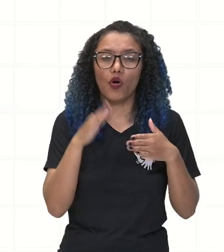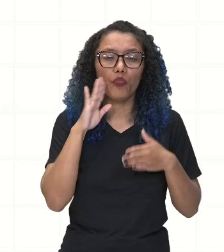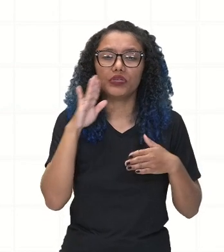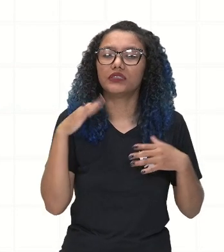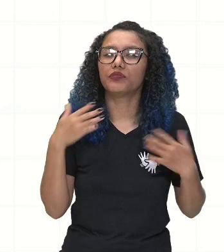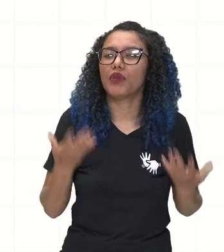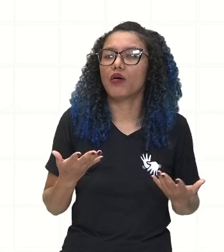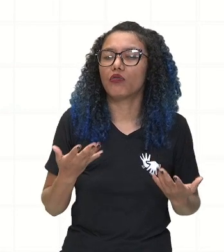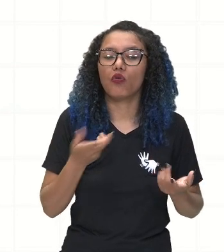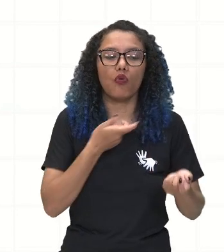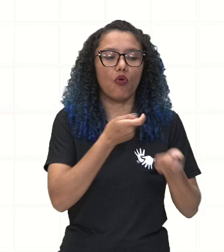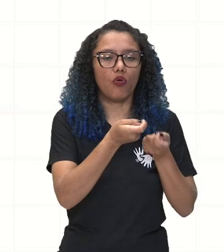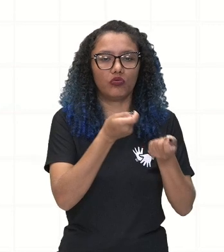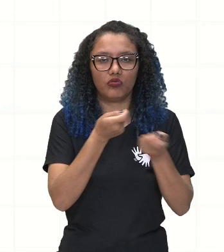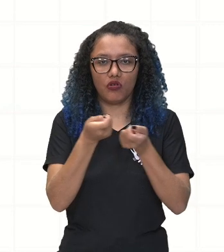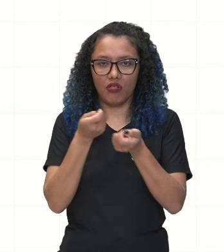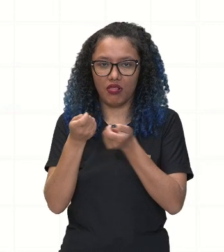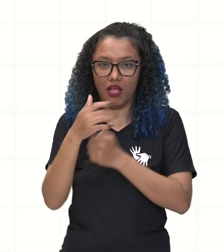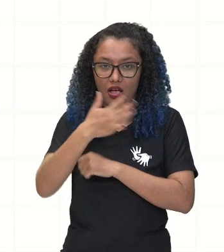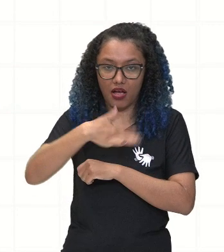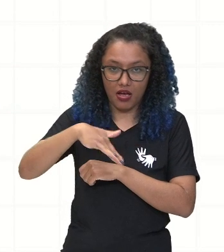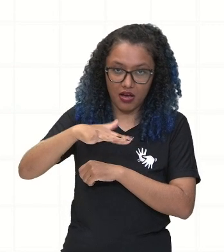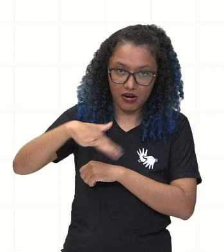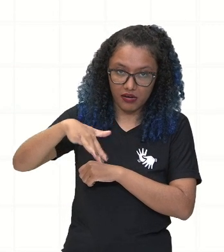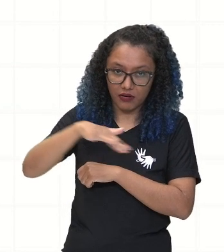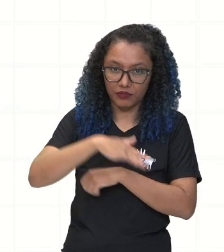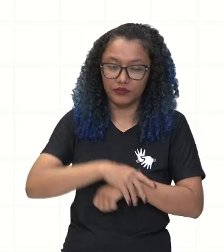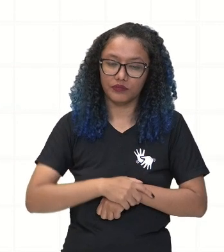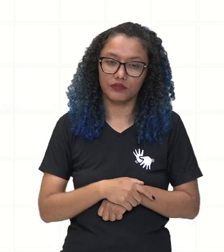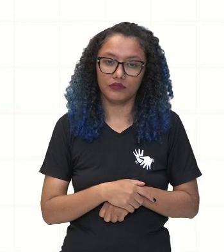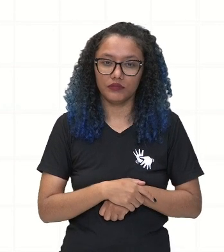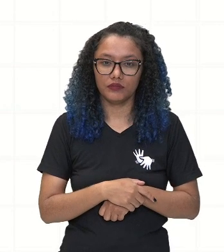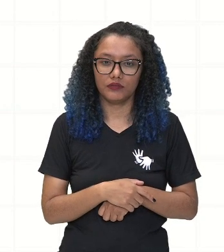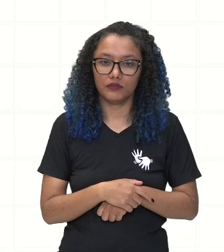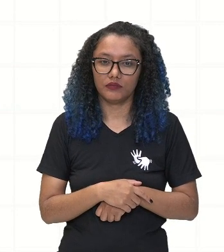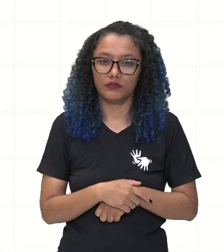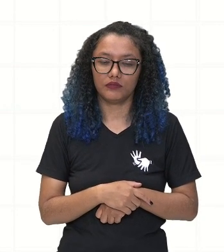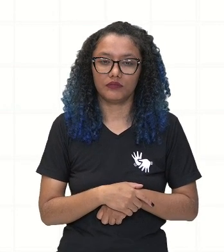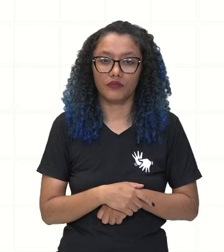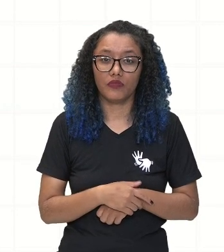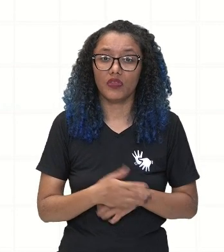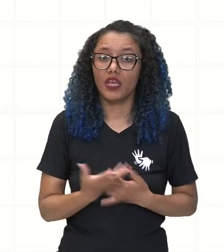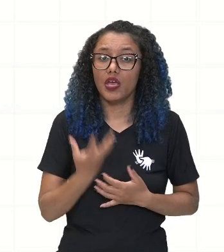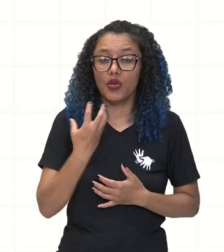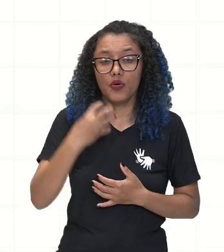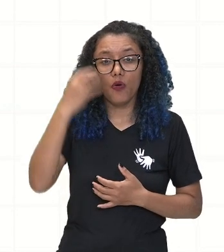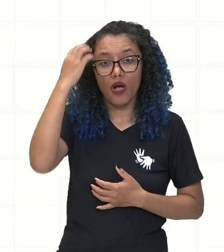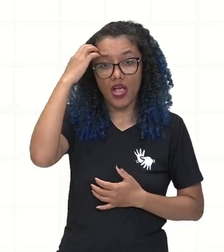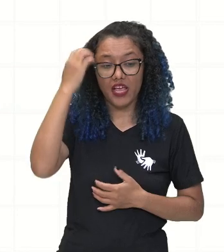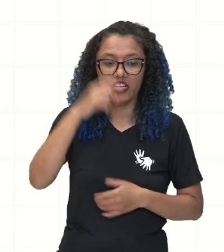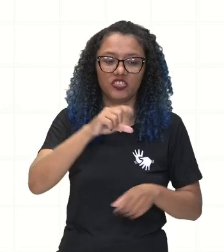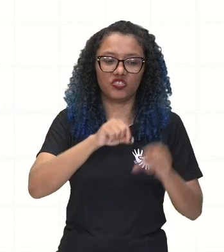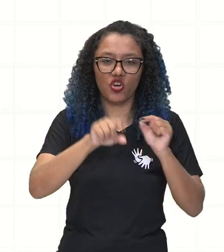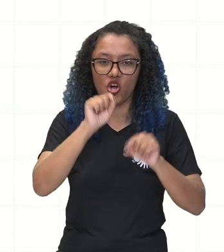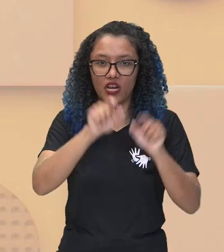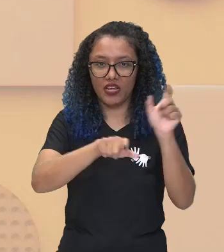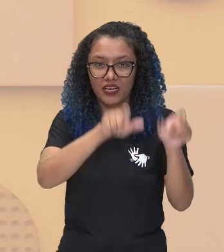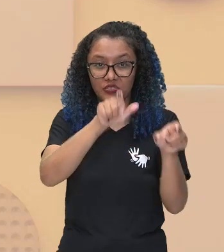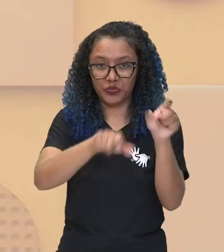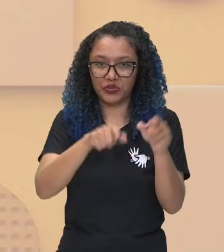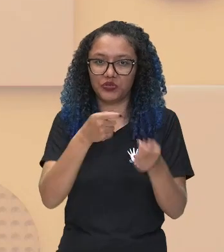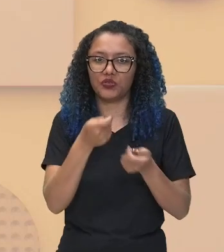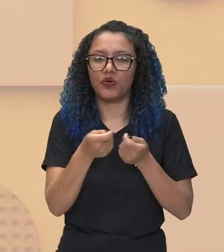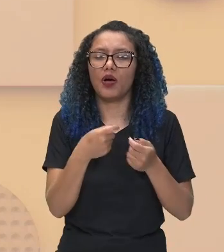pessoas responsáveis para essa administração que vão ser nomeadas pela própria coroa espanhola. Mas por que que o